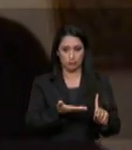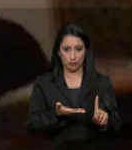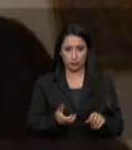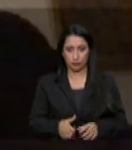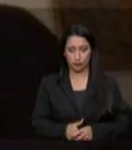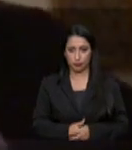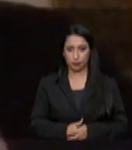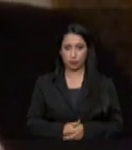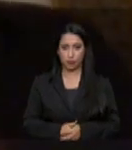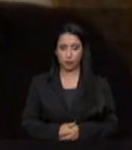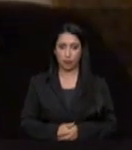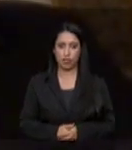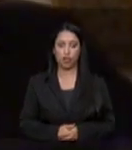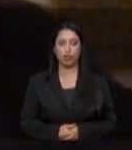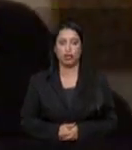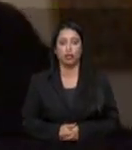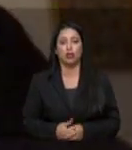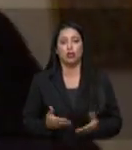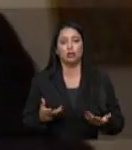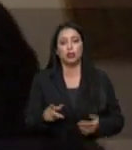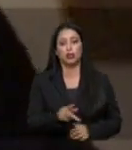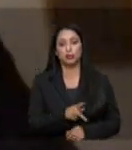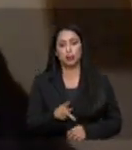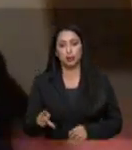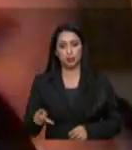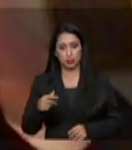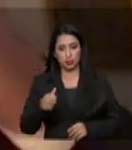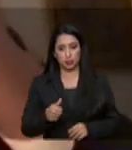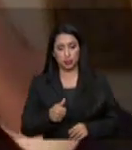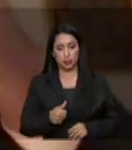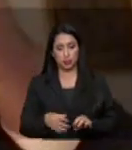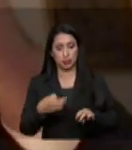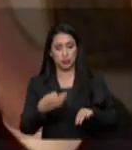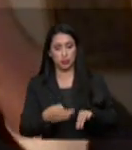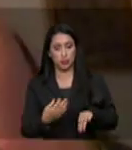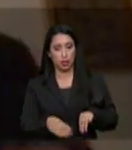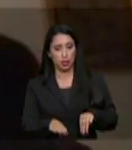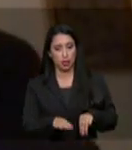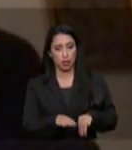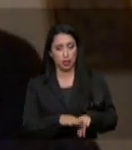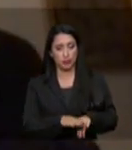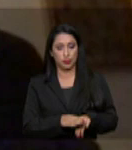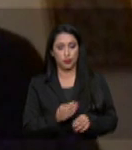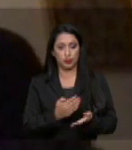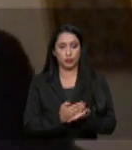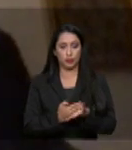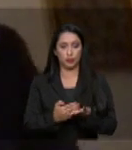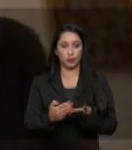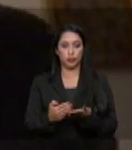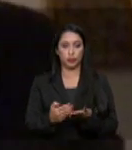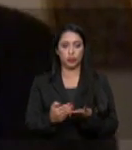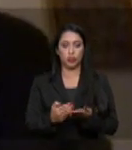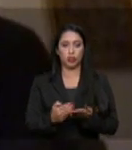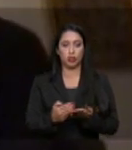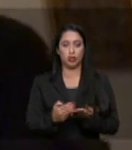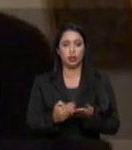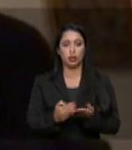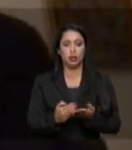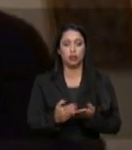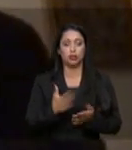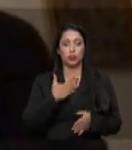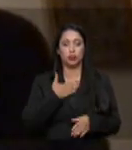e pelo mente Presidente senhores ministros eu inicio a